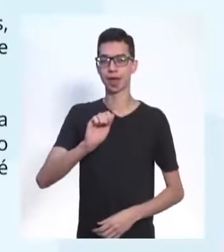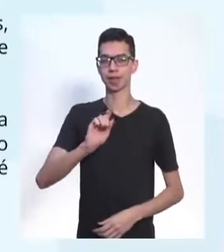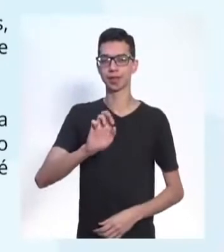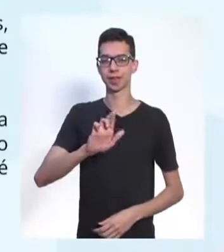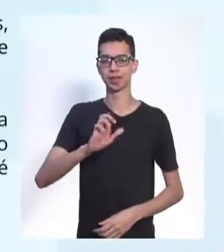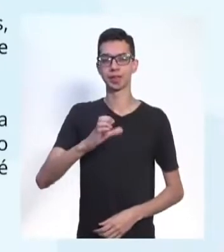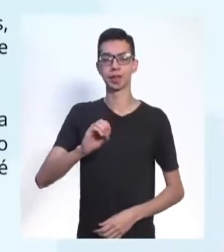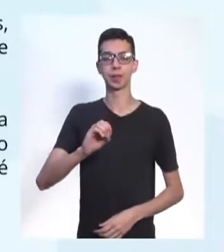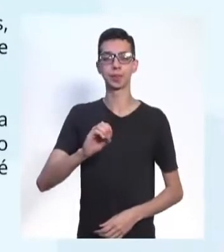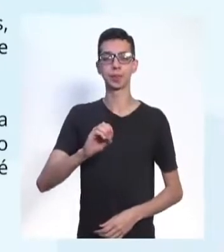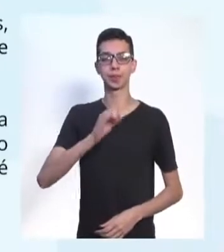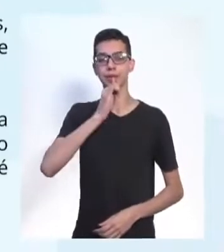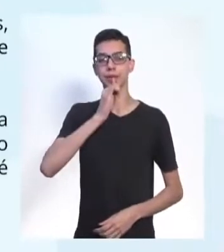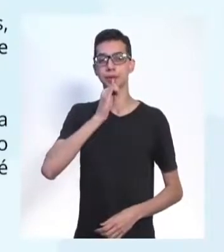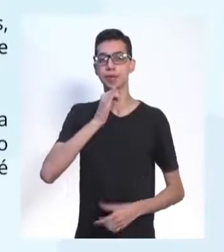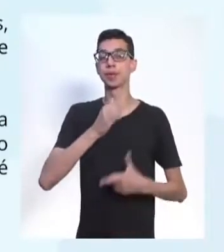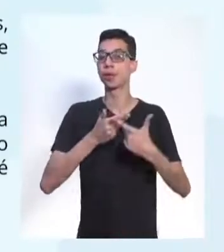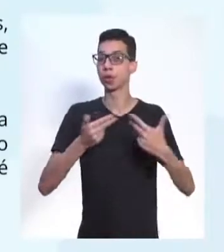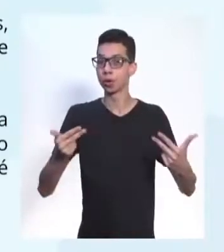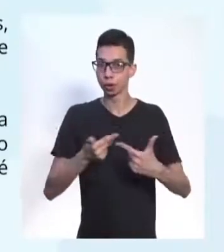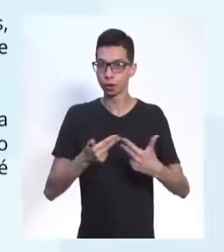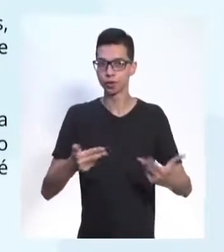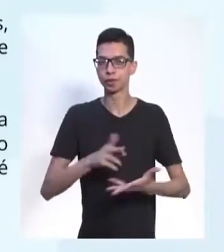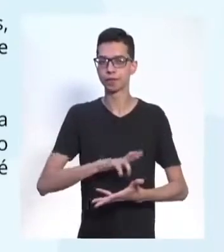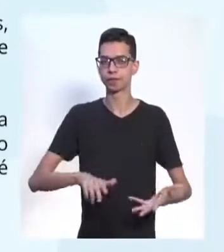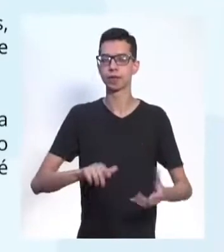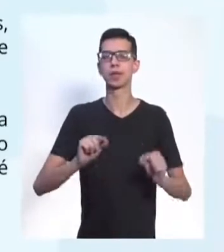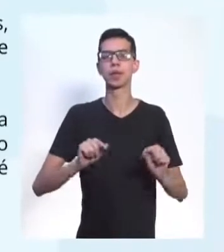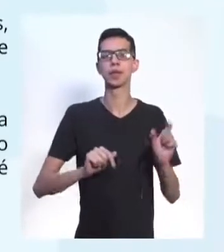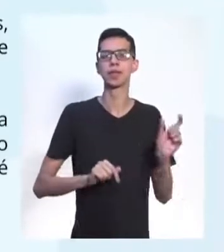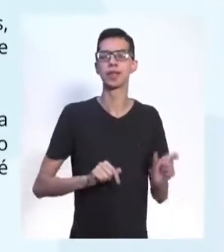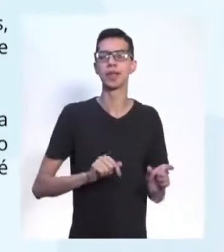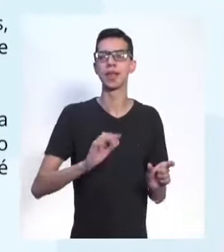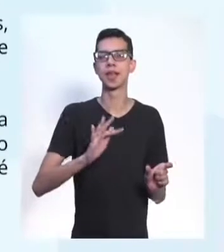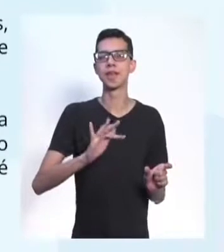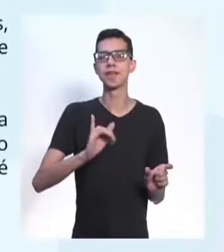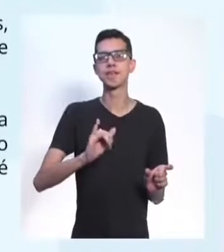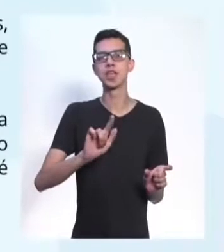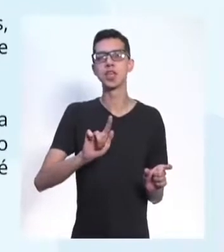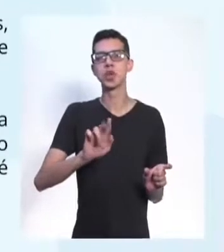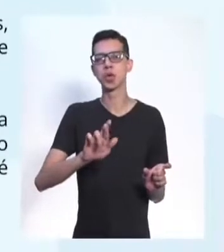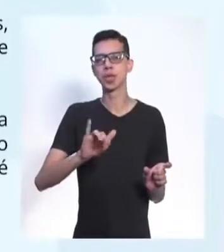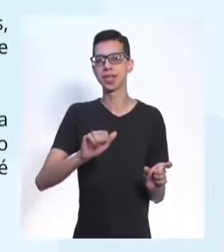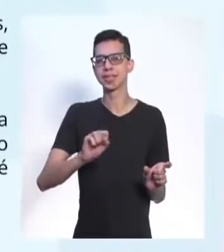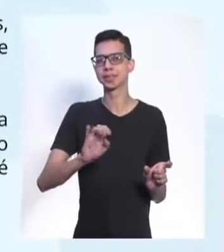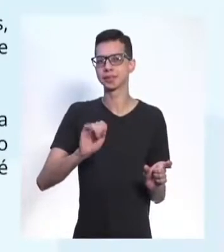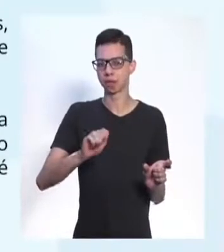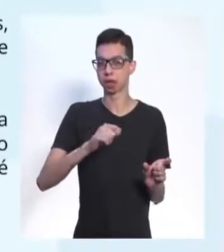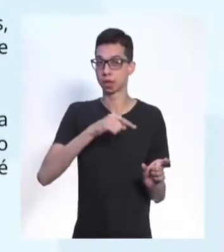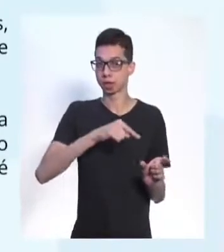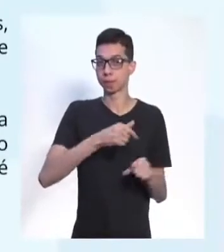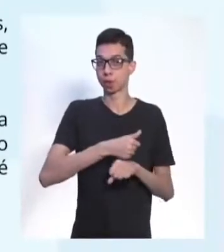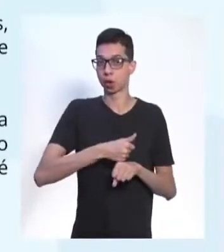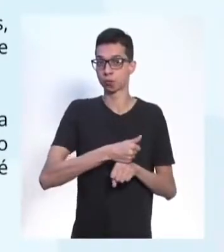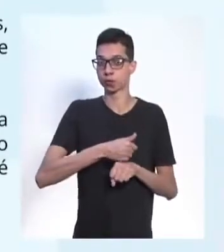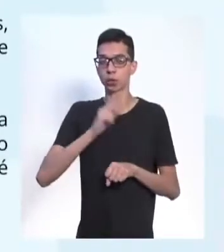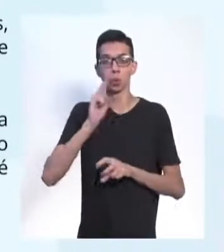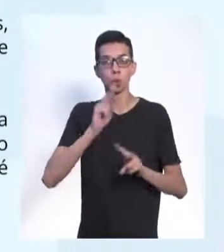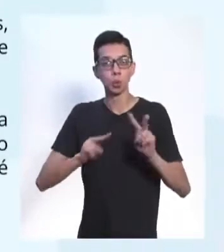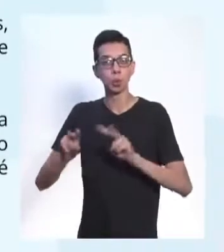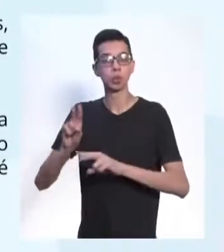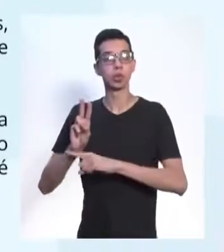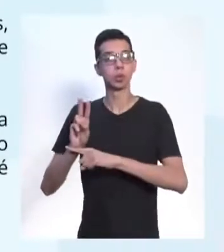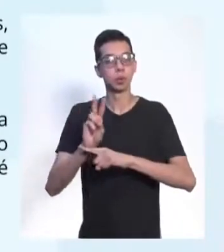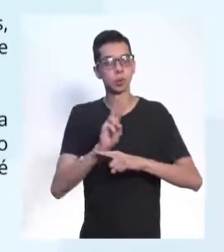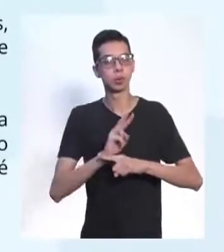tiaras, coroas. O figurinista cuida de todos esses detalhes em uma peça teatral. Ele deve sempre analisar as questões